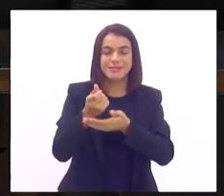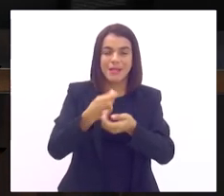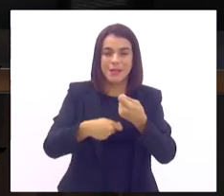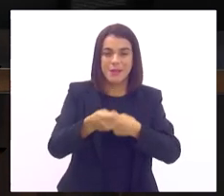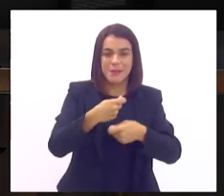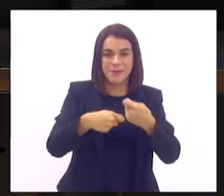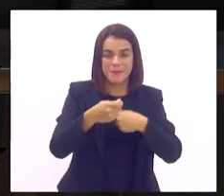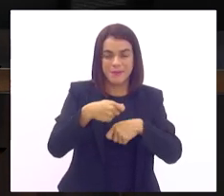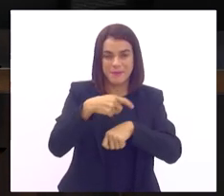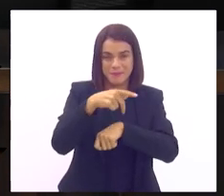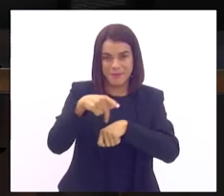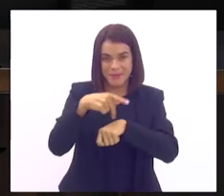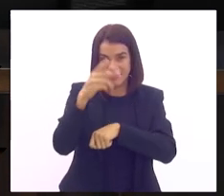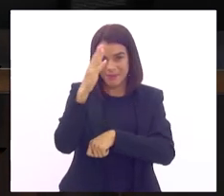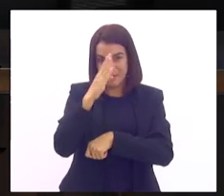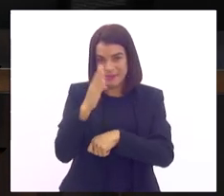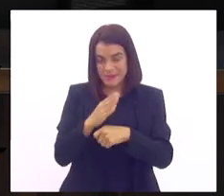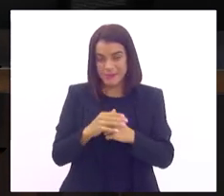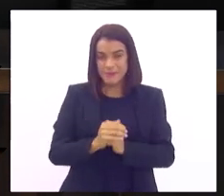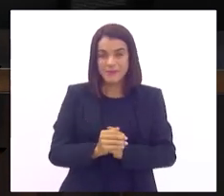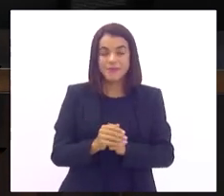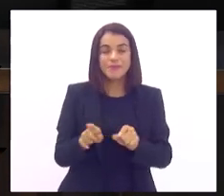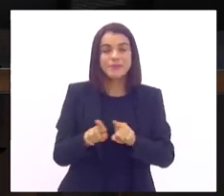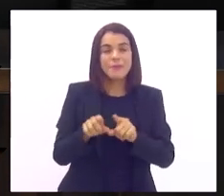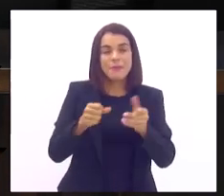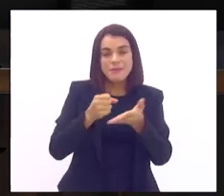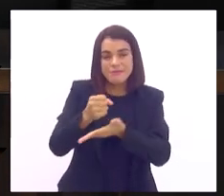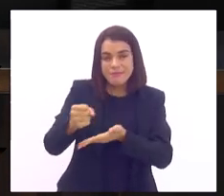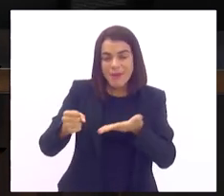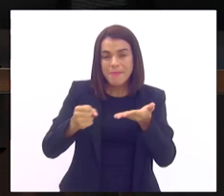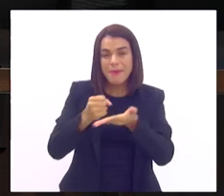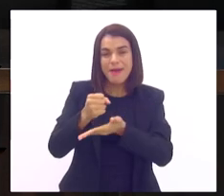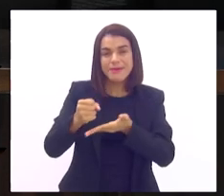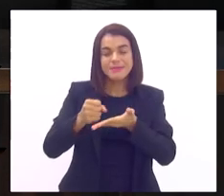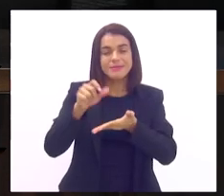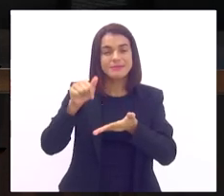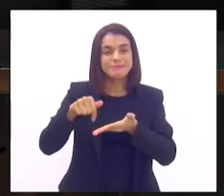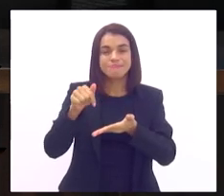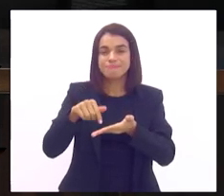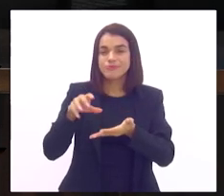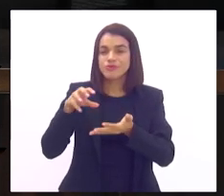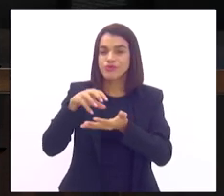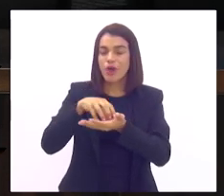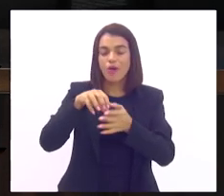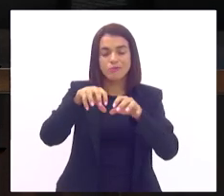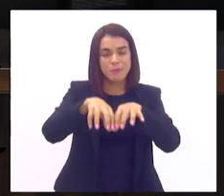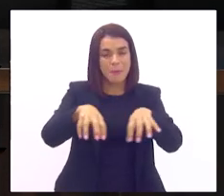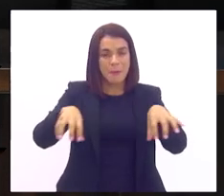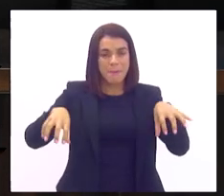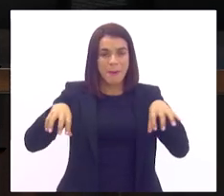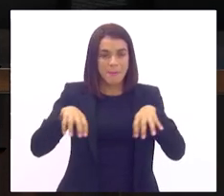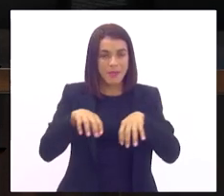né? Na gênese dos órgãos públicos, dos órgãos de Estado,